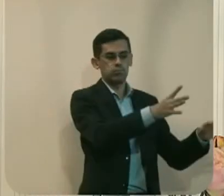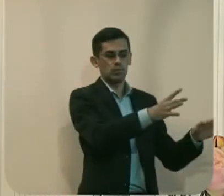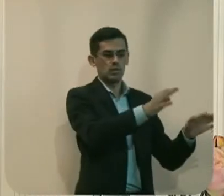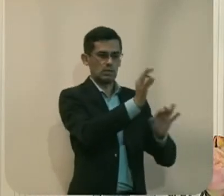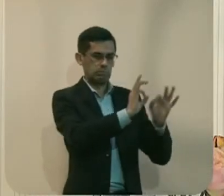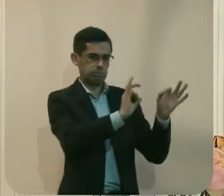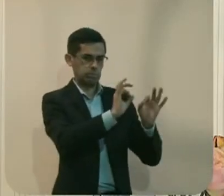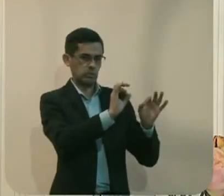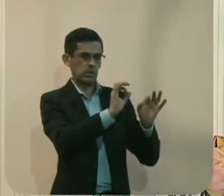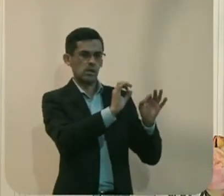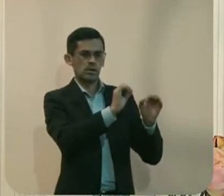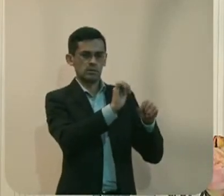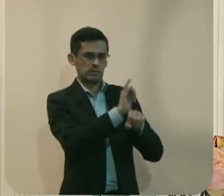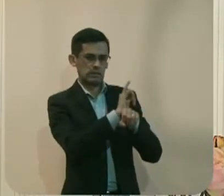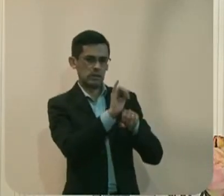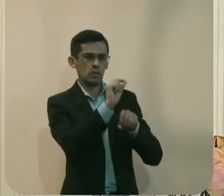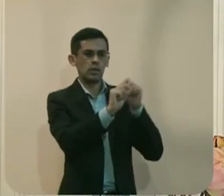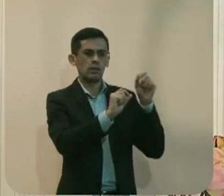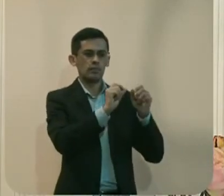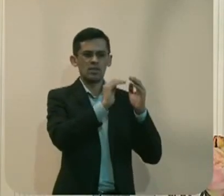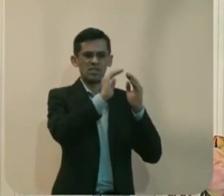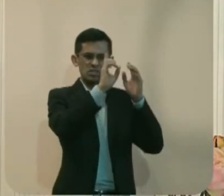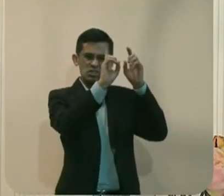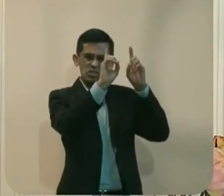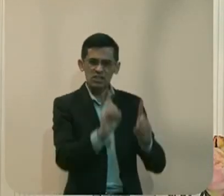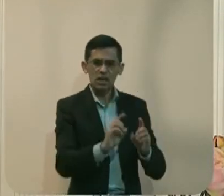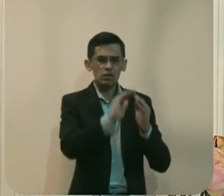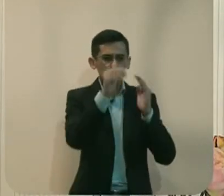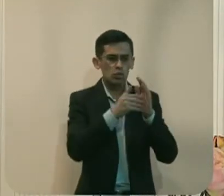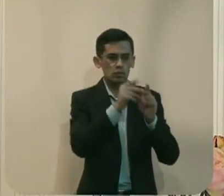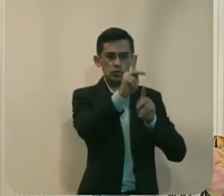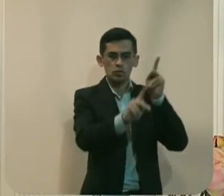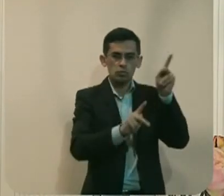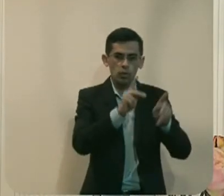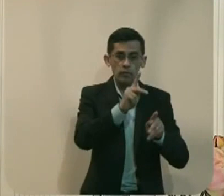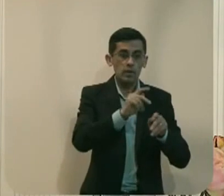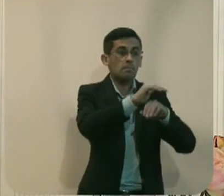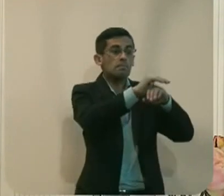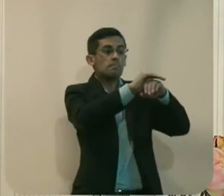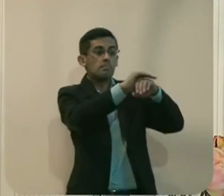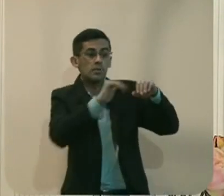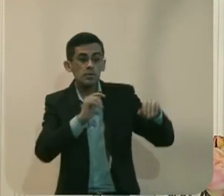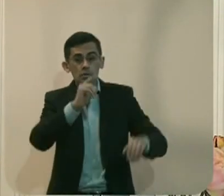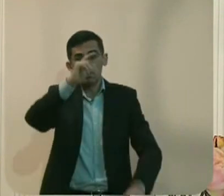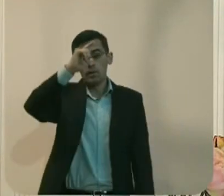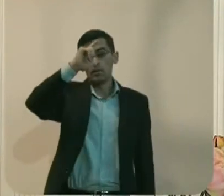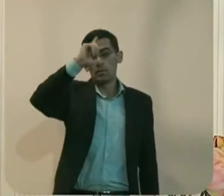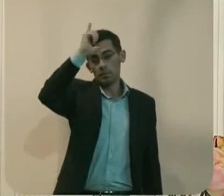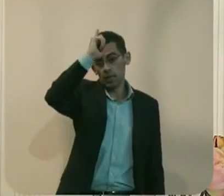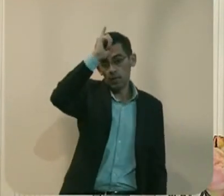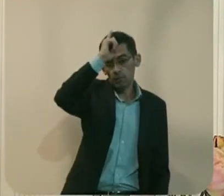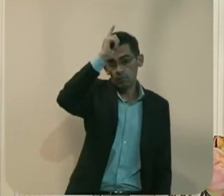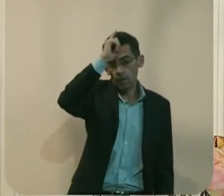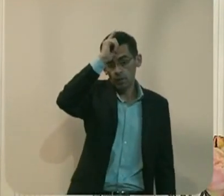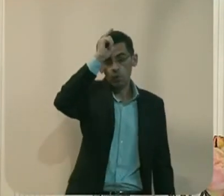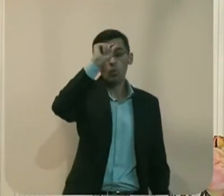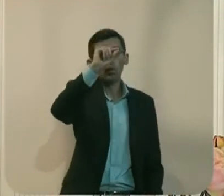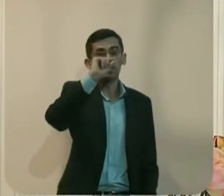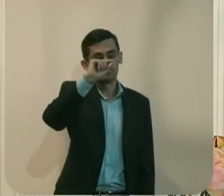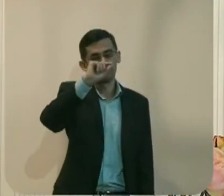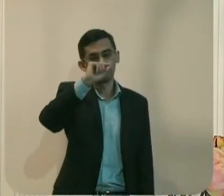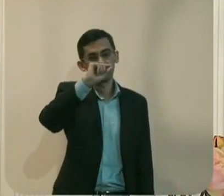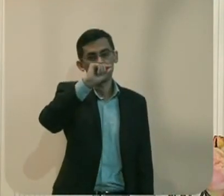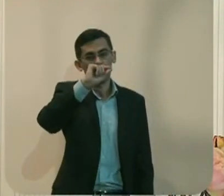proposta que dava dignidade a todos os povos e exigiram da Alemanha, no chamado Tratado de